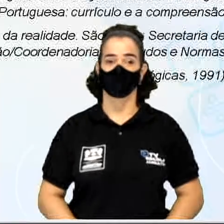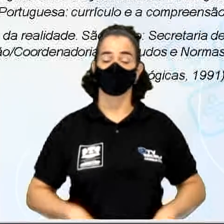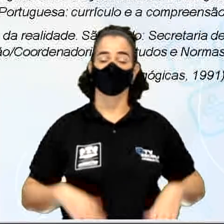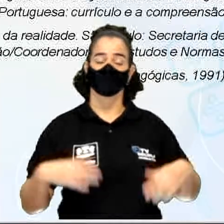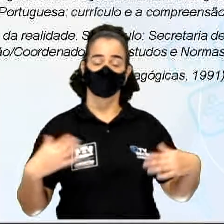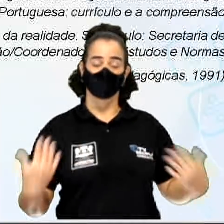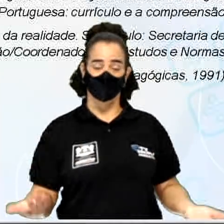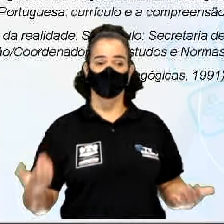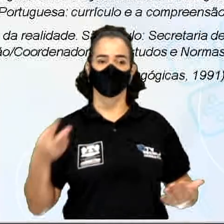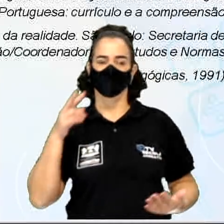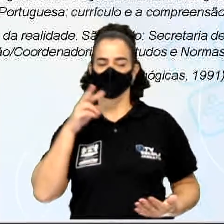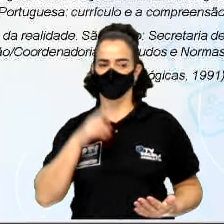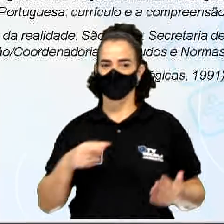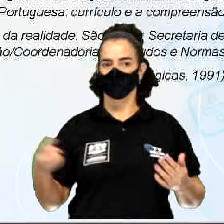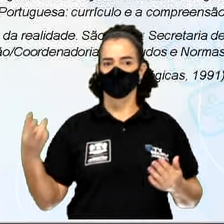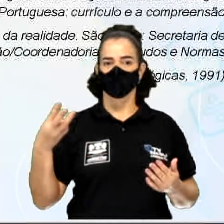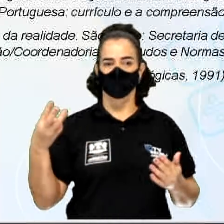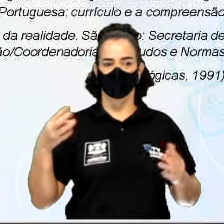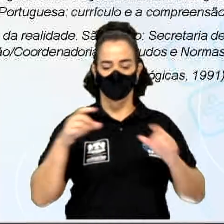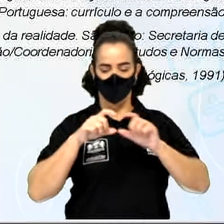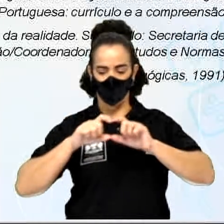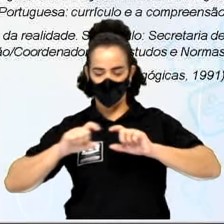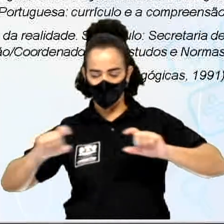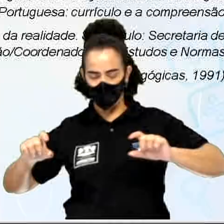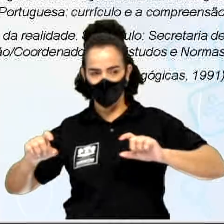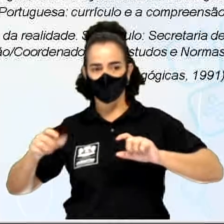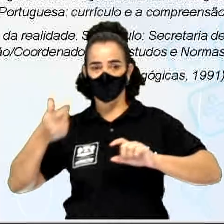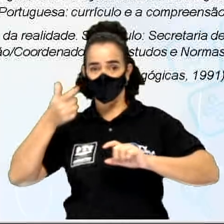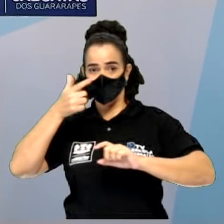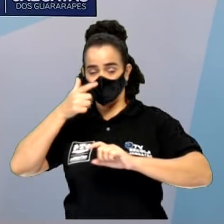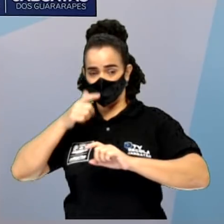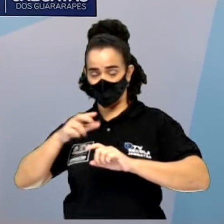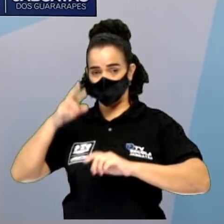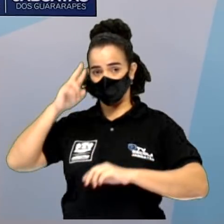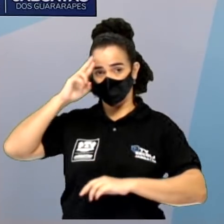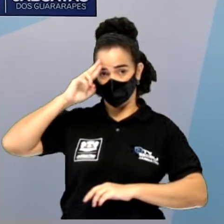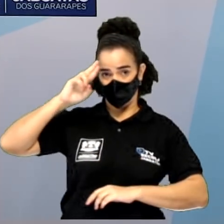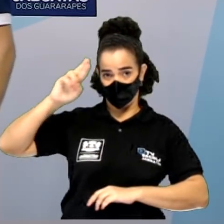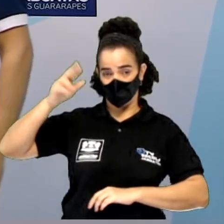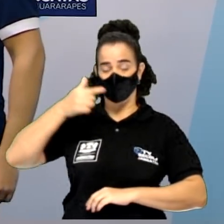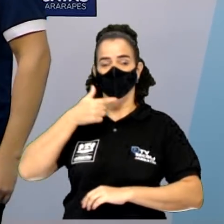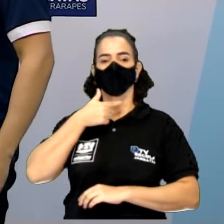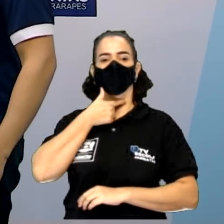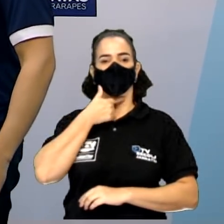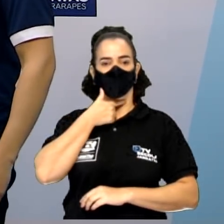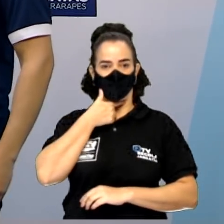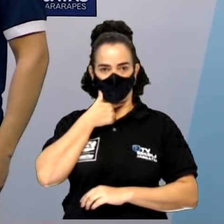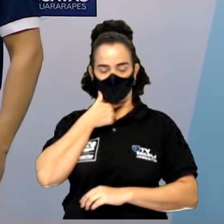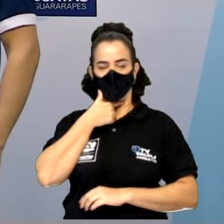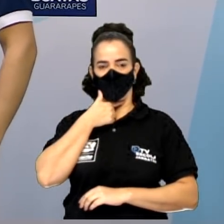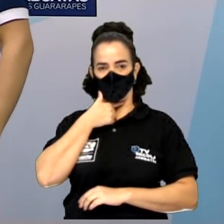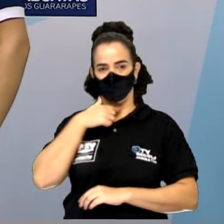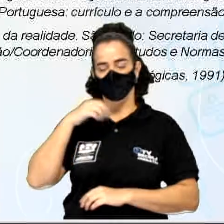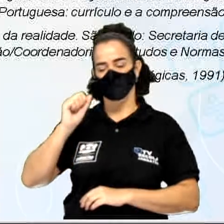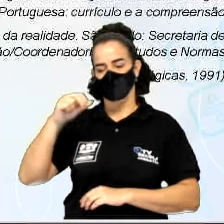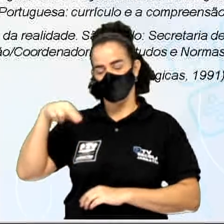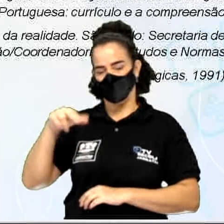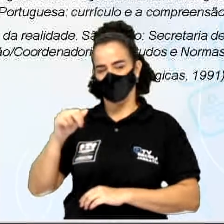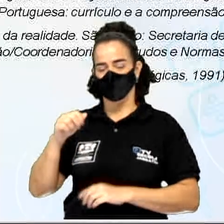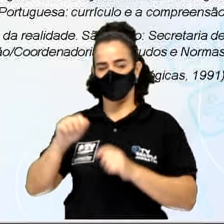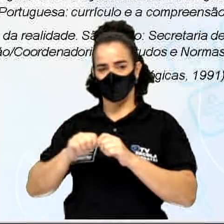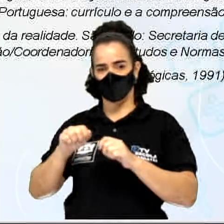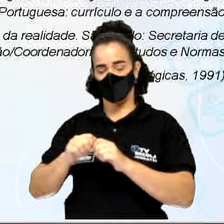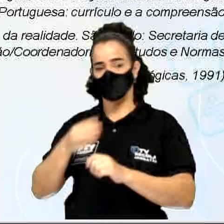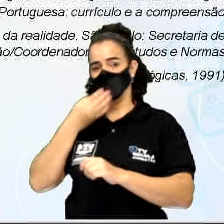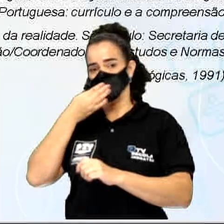Então, pessoal, a gente vê aqui no terceiro parágrafo, olha só. Consegui com a diretora a vaga pretendida e Ana Dragão me fez uma promessa, ia